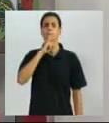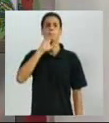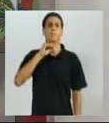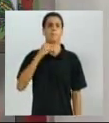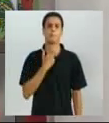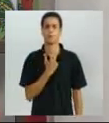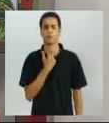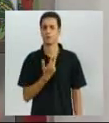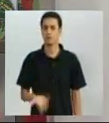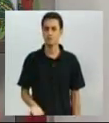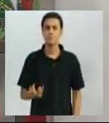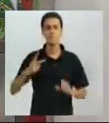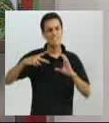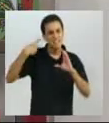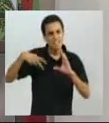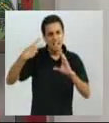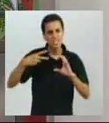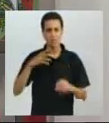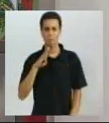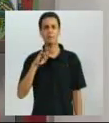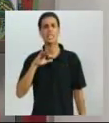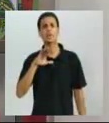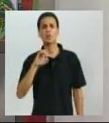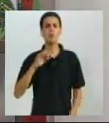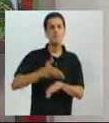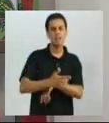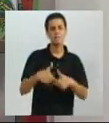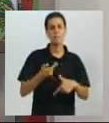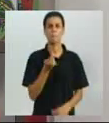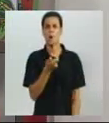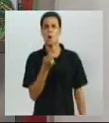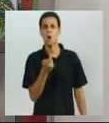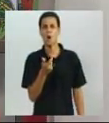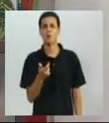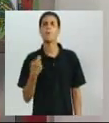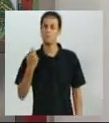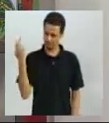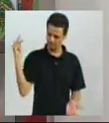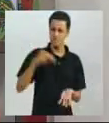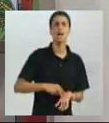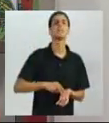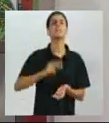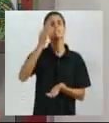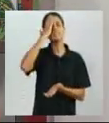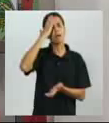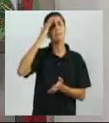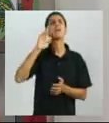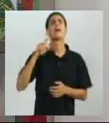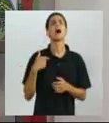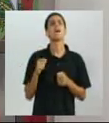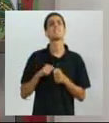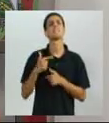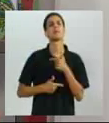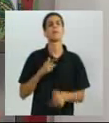vou dizer, senhores, vereador que faz bico na Câmara de Vereadores tem que vir para esta para esta tribuna aqui, sabendo de que ele faz bico na Câmara